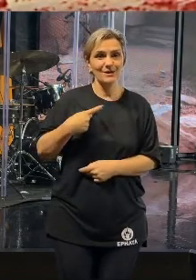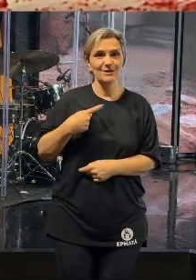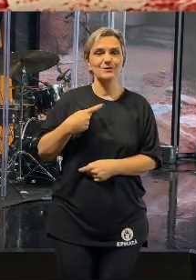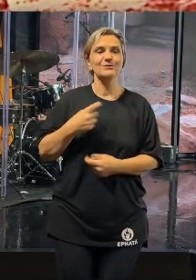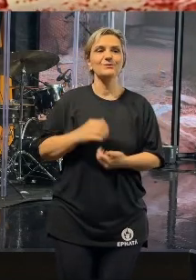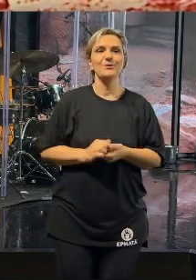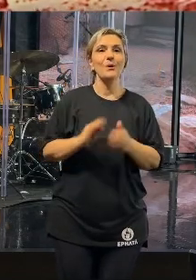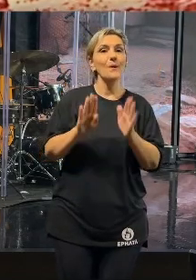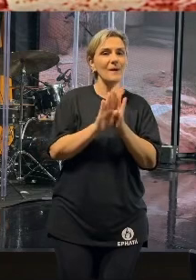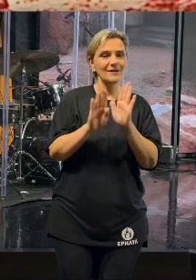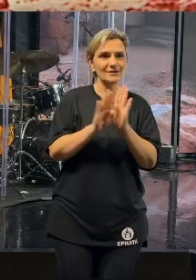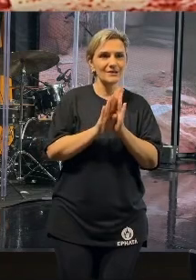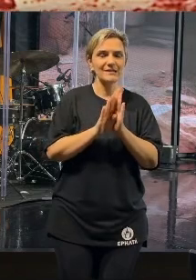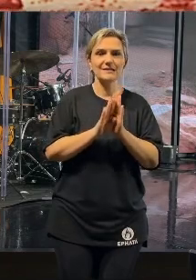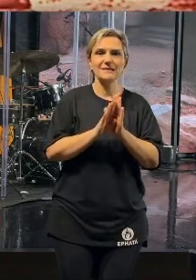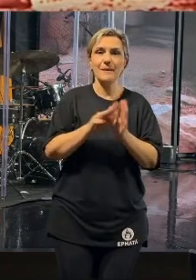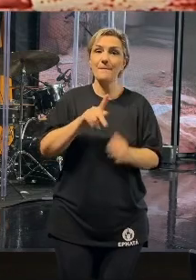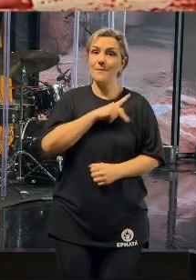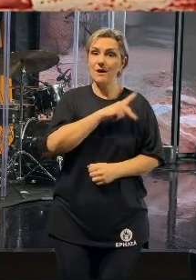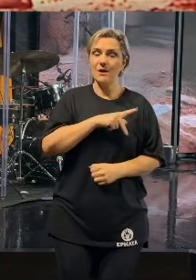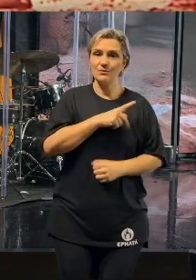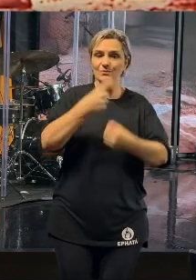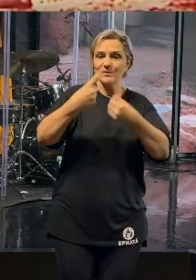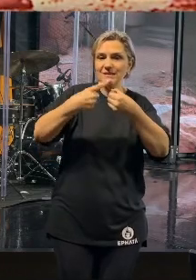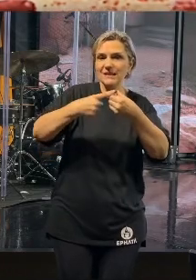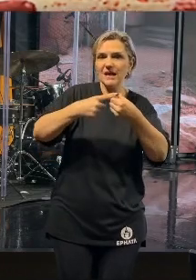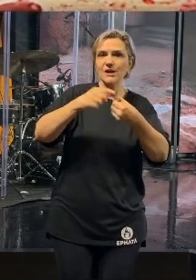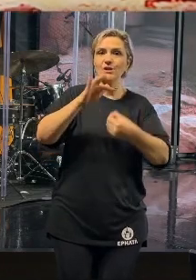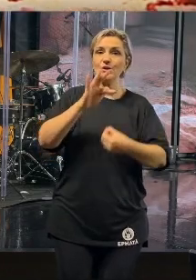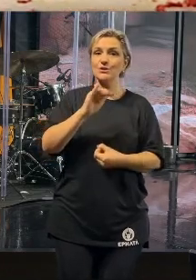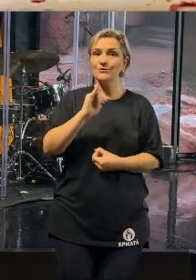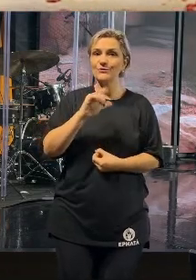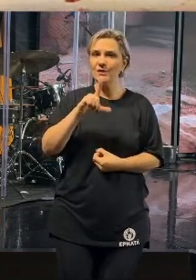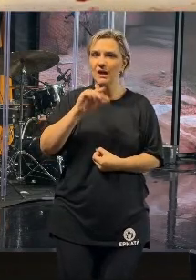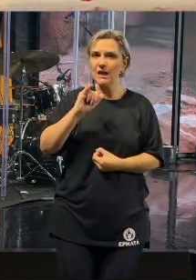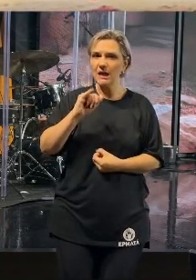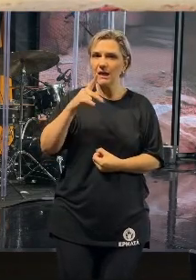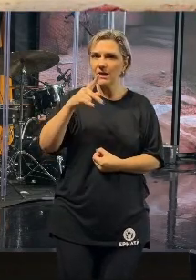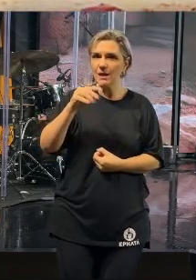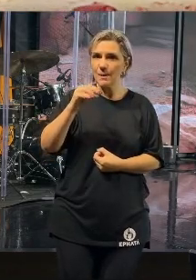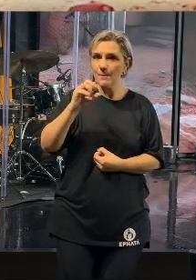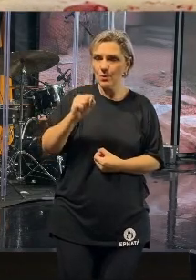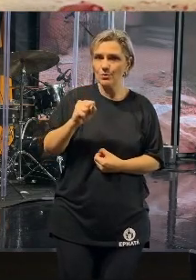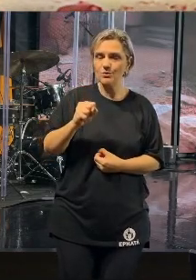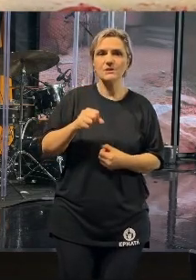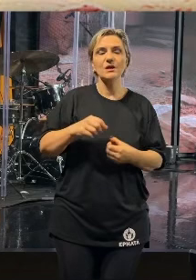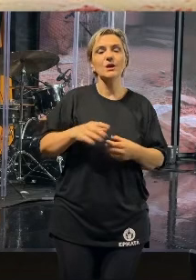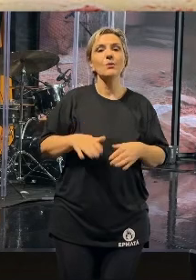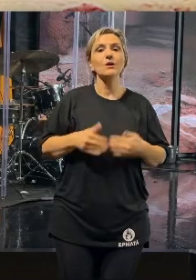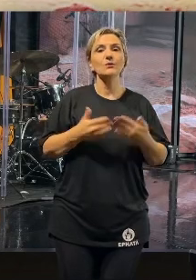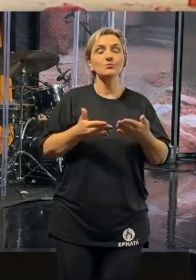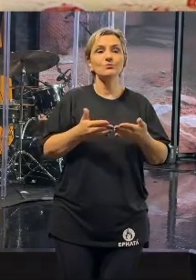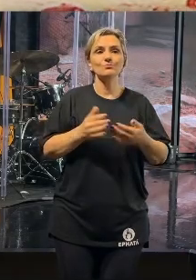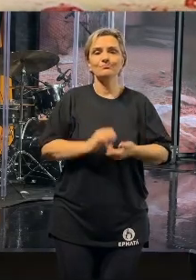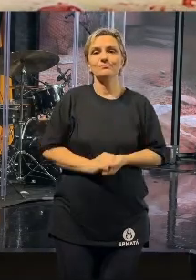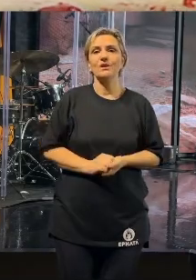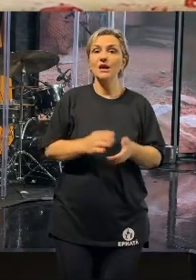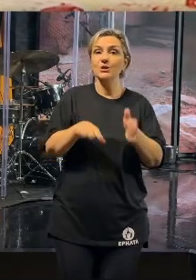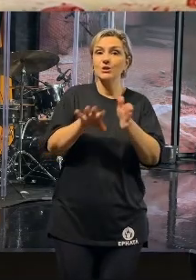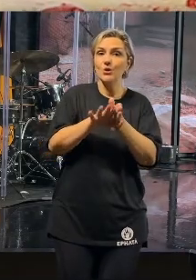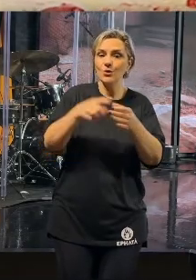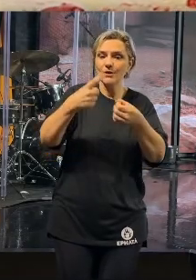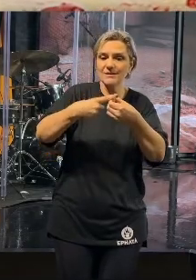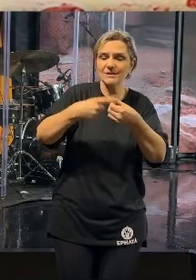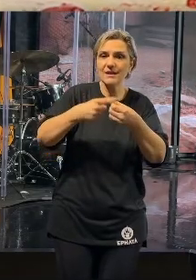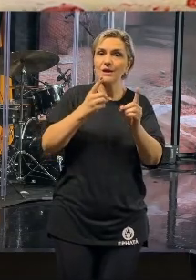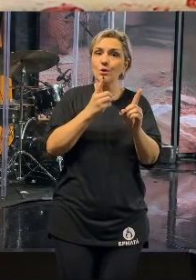Paulo estava na cidade de Filipos, e ao desembarcar nessa cidade, ele se encontrou